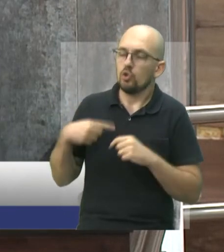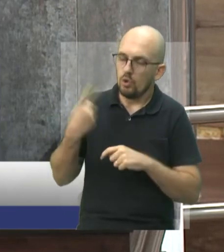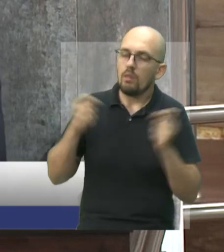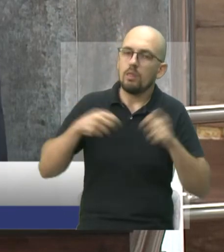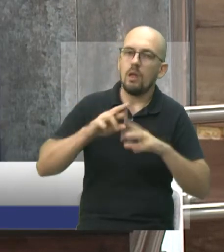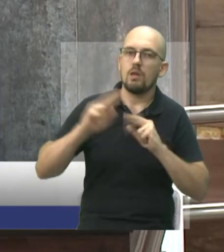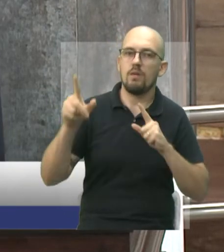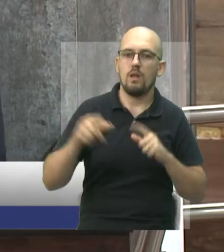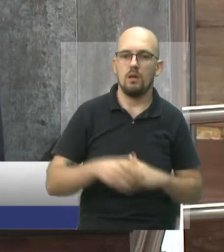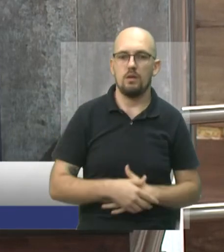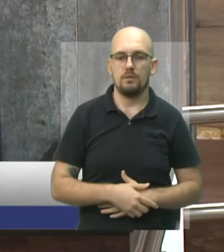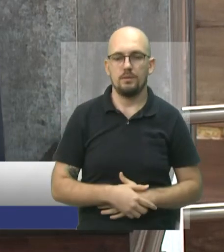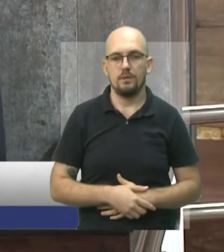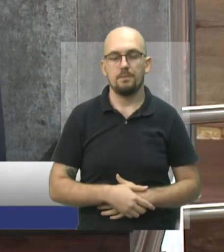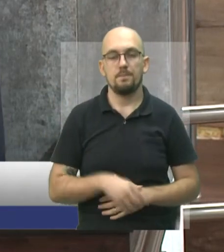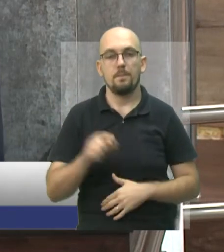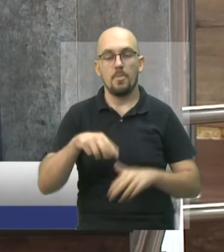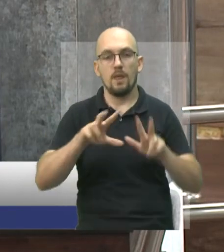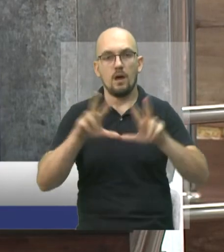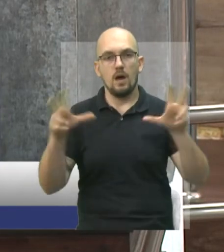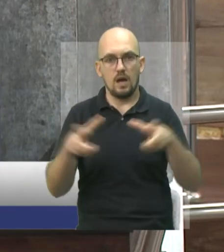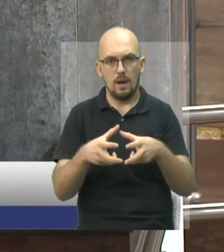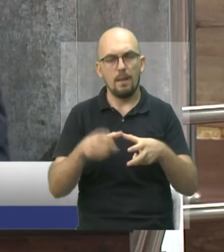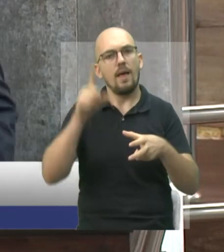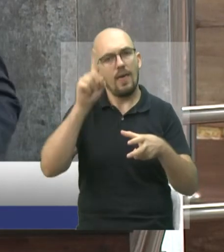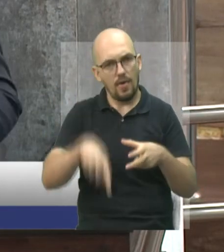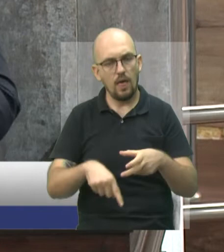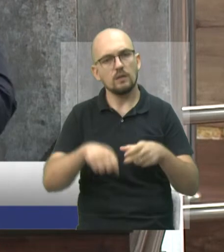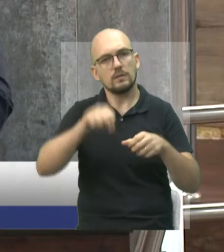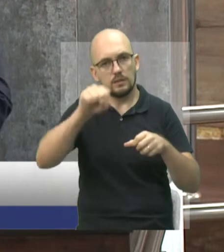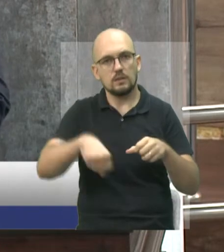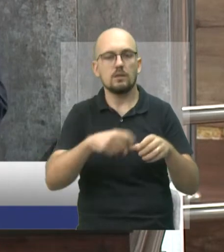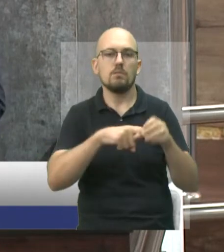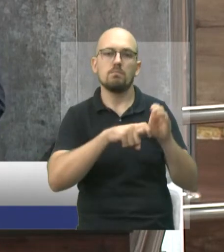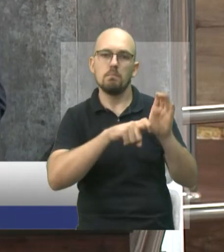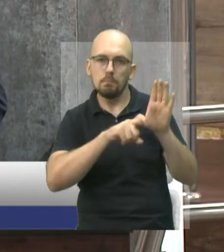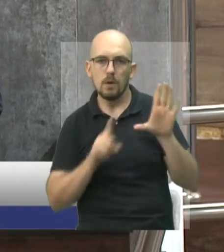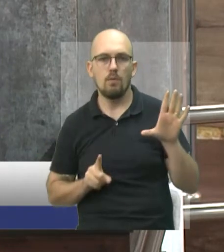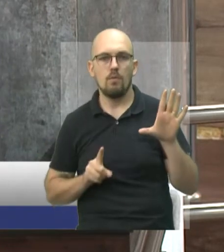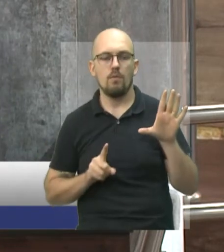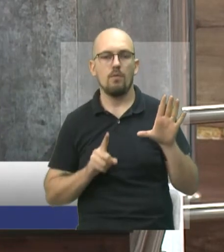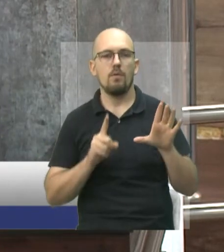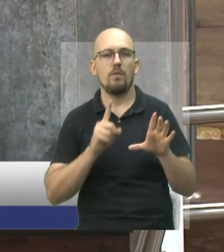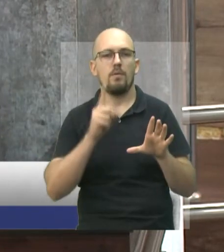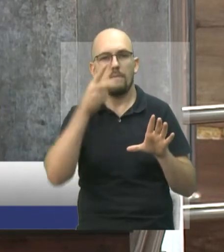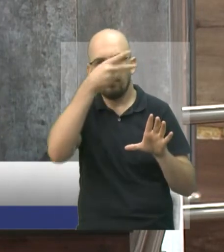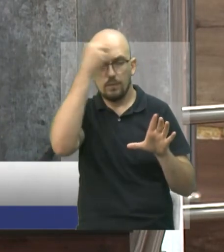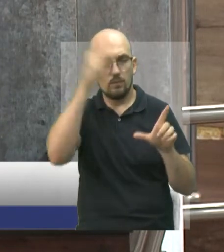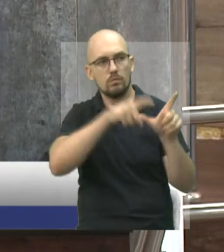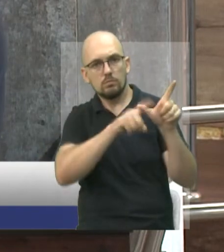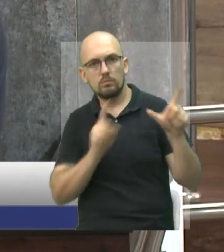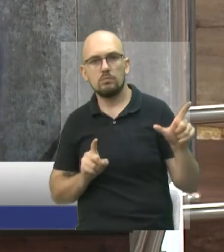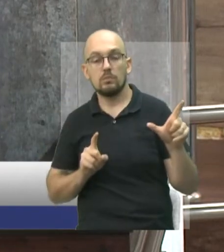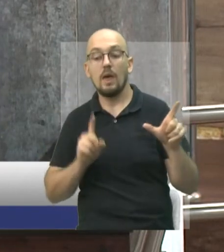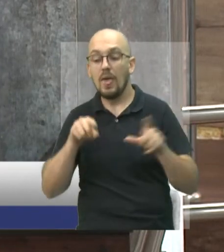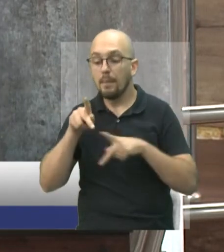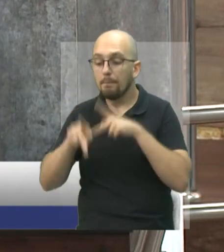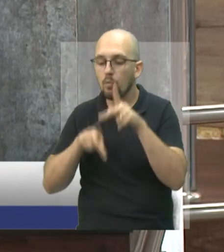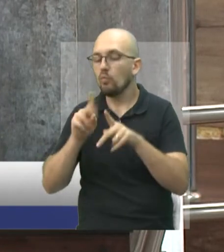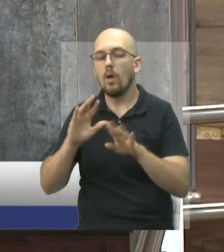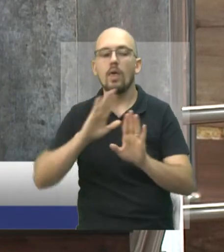A Câmara é e deve se manter independente. É a voz do povo e não a voz de